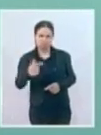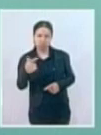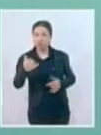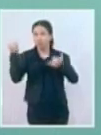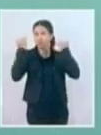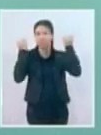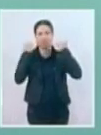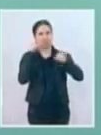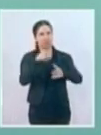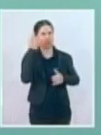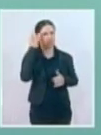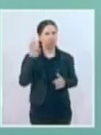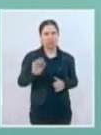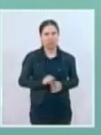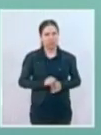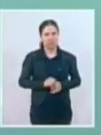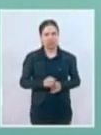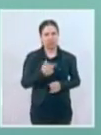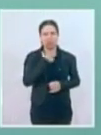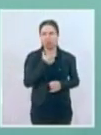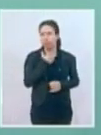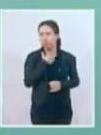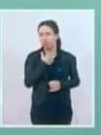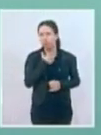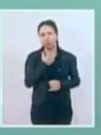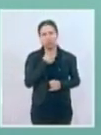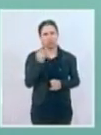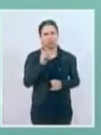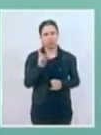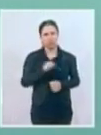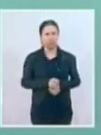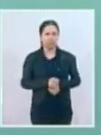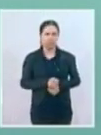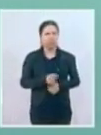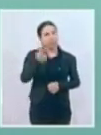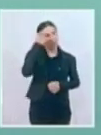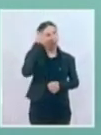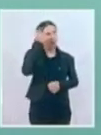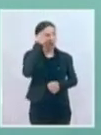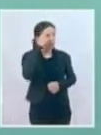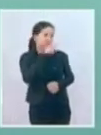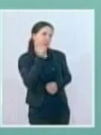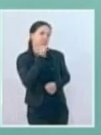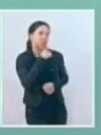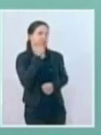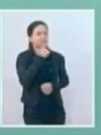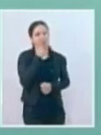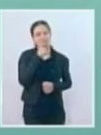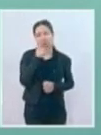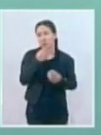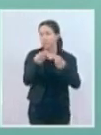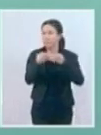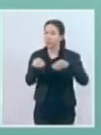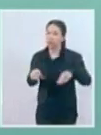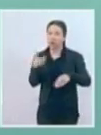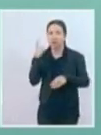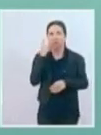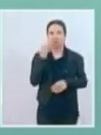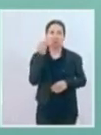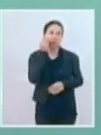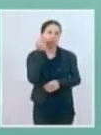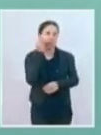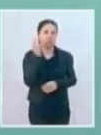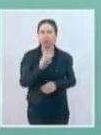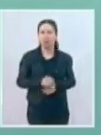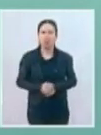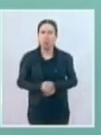Sim. Então, é de onde eu falo, a gente não pode simplesmente abraçar e ir na ignorância, ah, mentiu, tentou prejudicar, não foi não isso. Não é nada disso, era falta